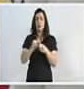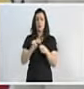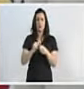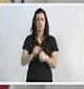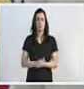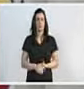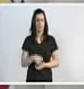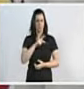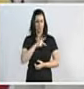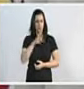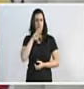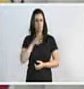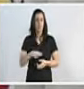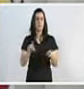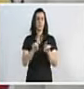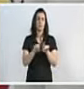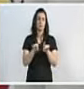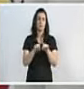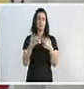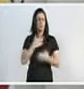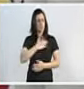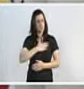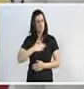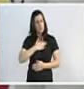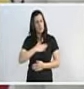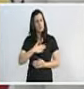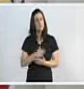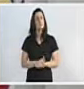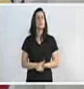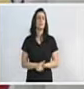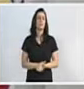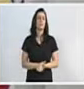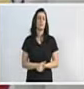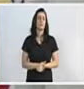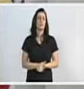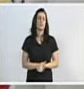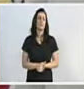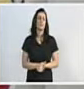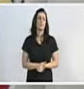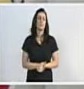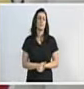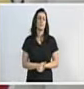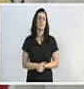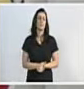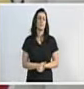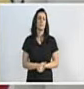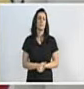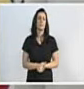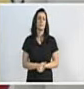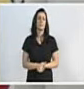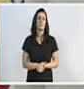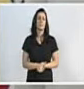presidente, nessa tarde também, eu gostaria de fazer aqui, e não podia ser diferente,